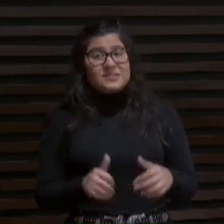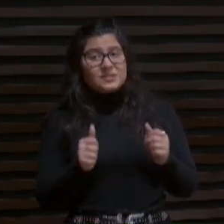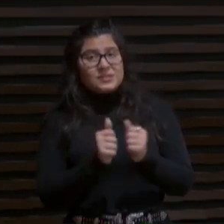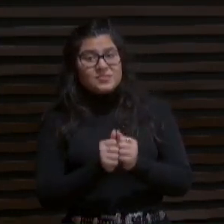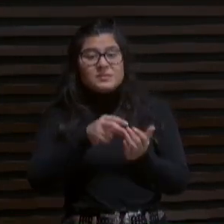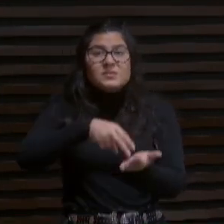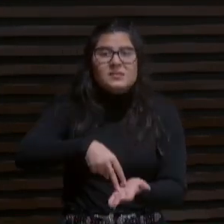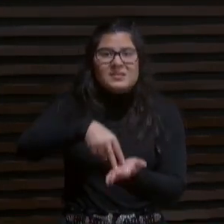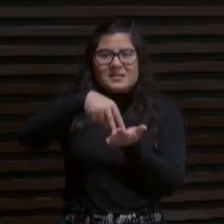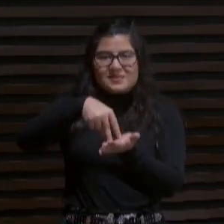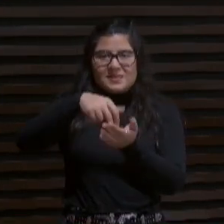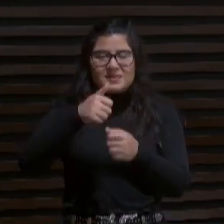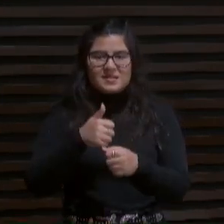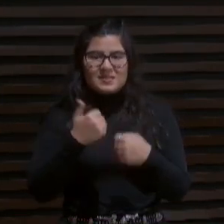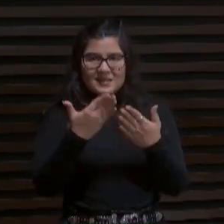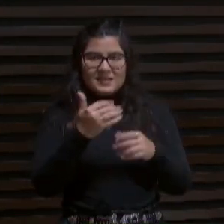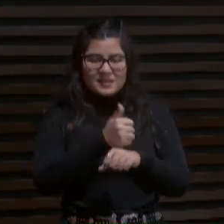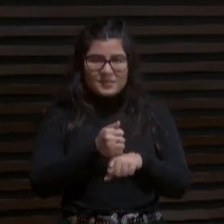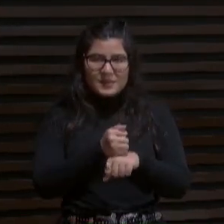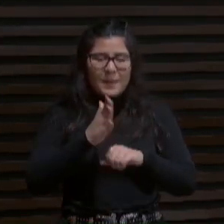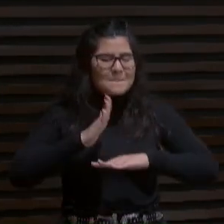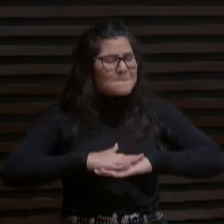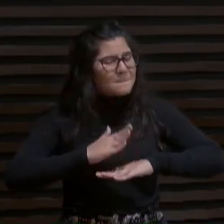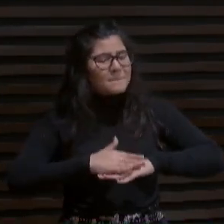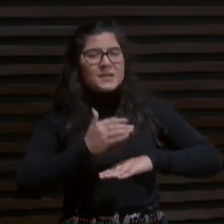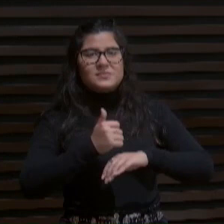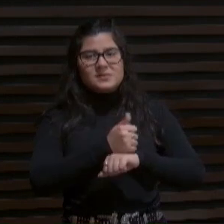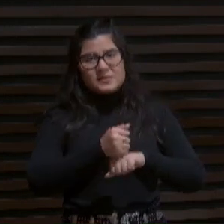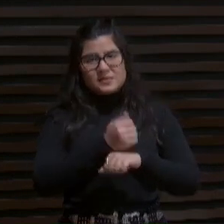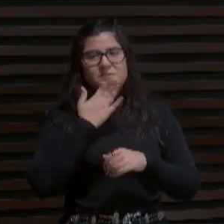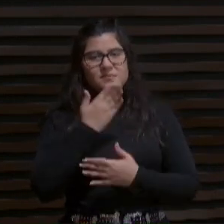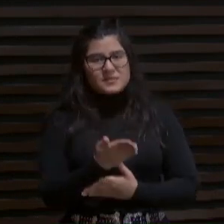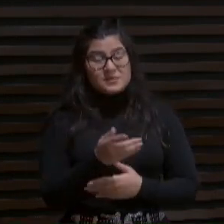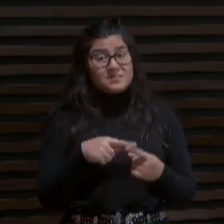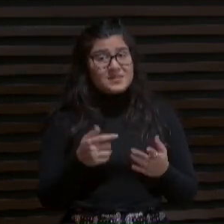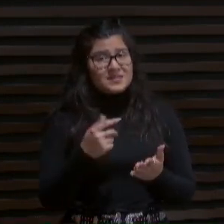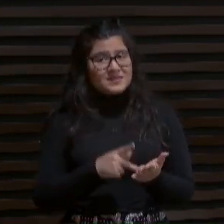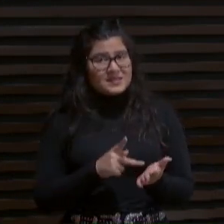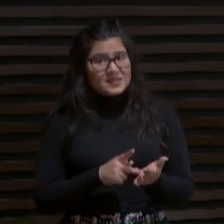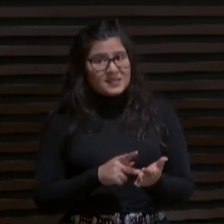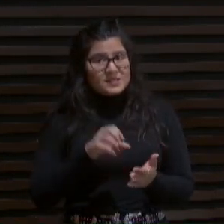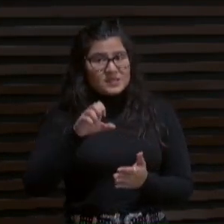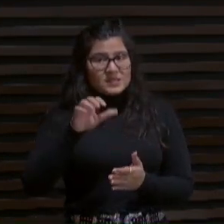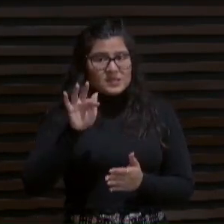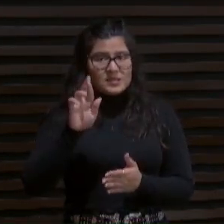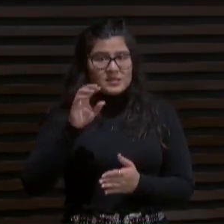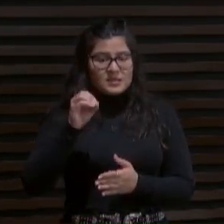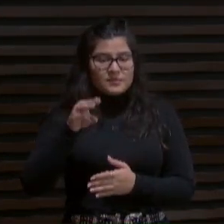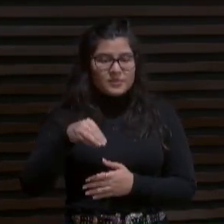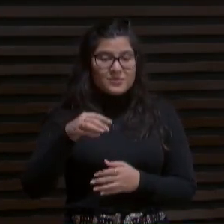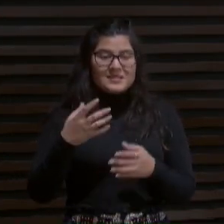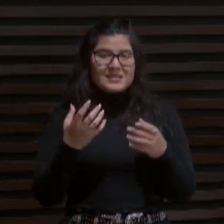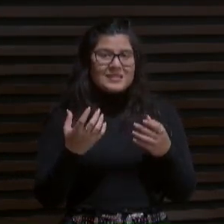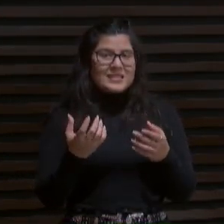para dar para Abraão mais do que Abraão tinha pedido. Mas, na verdade, Efron faz isso com segundas intenções.